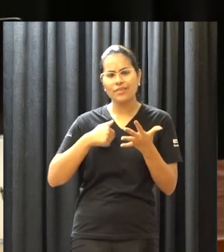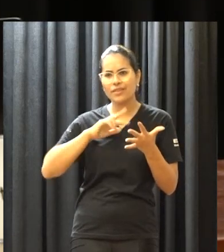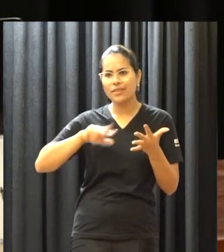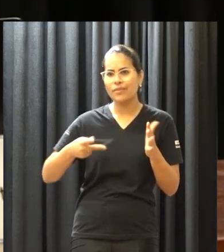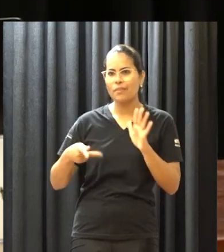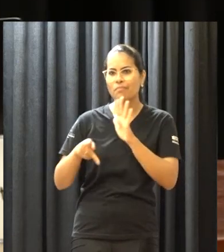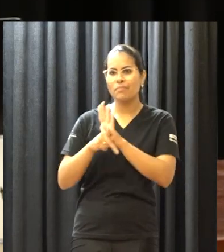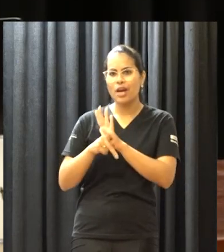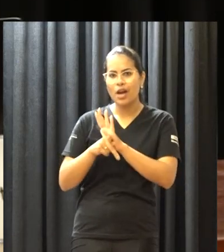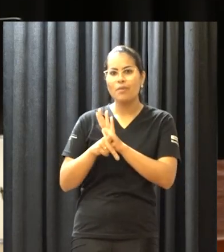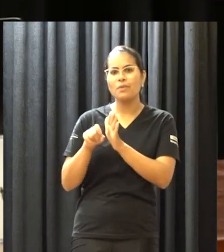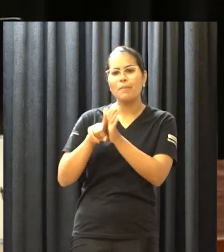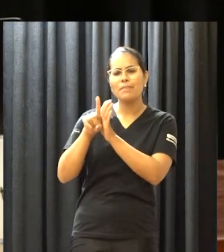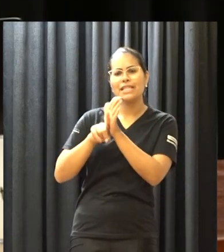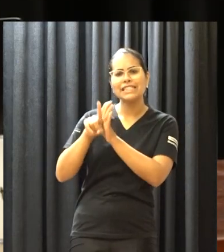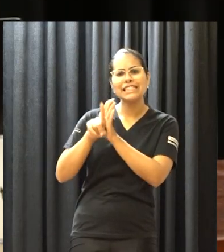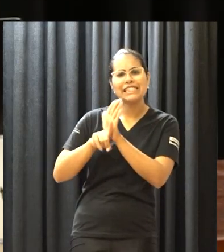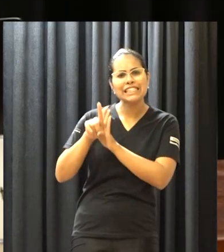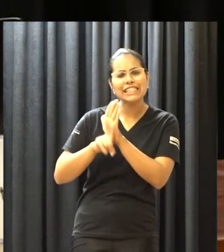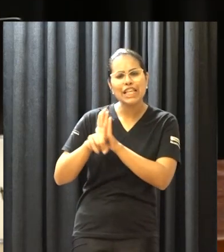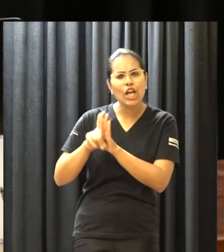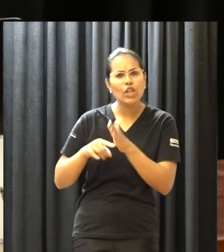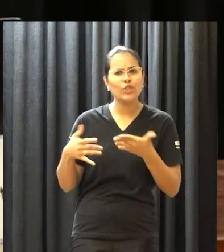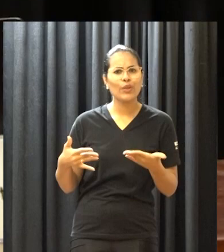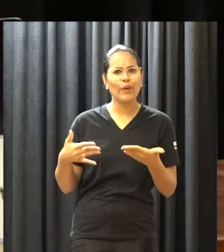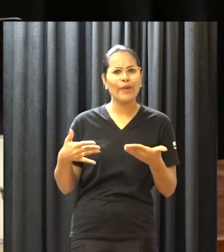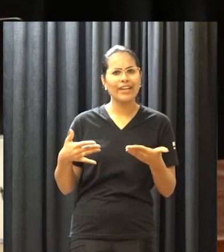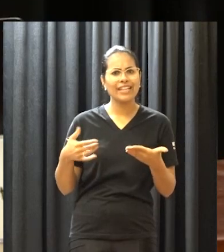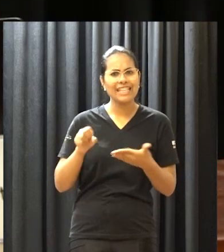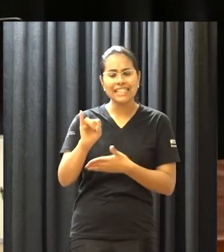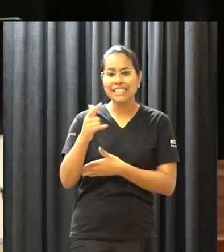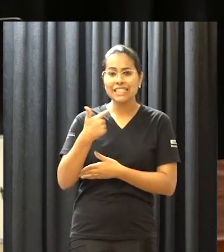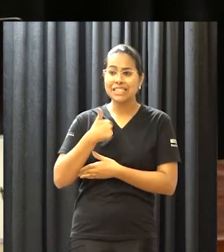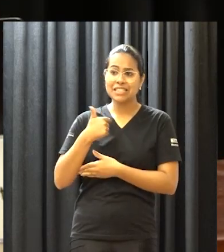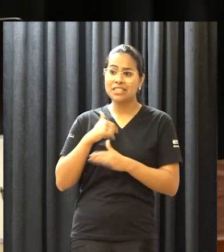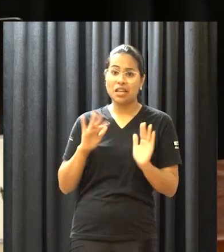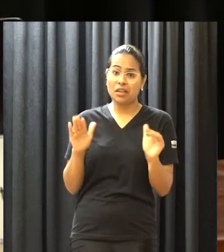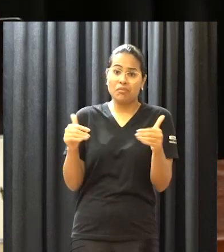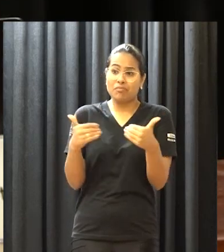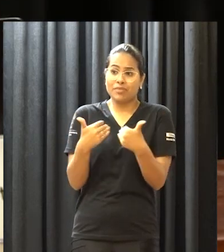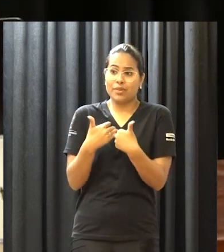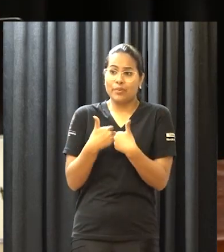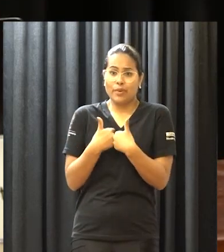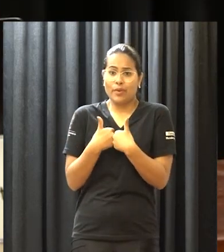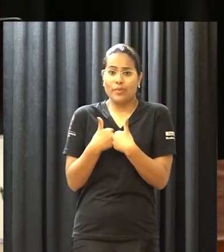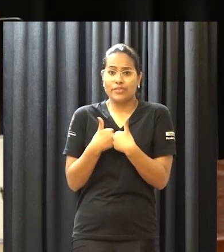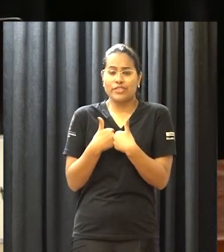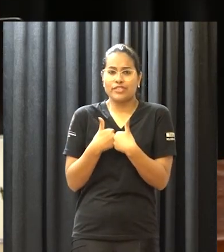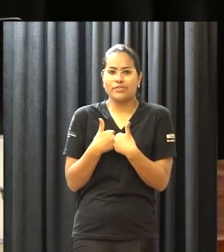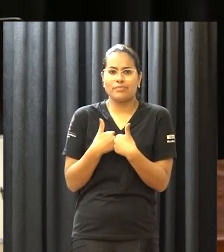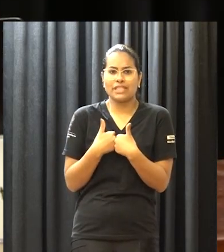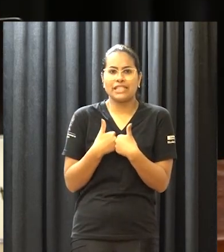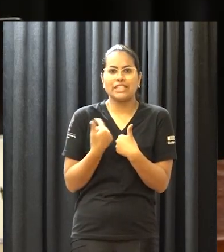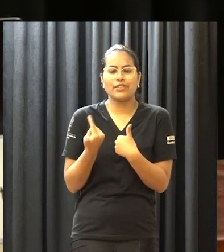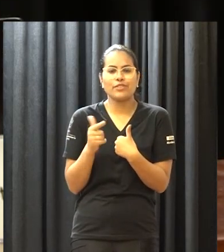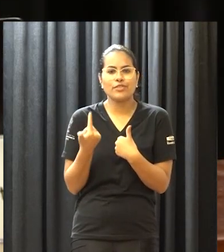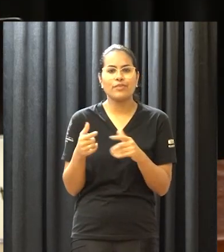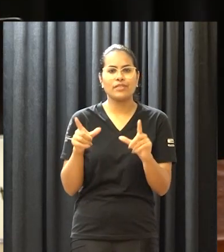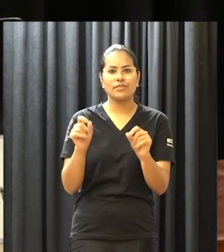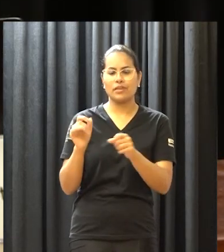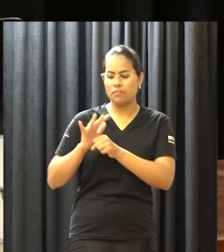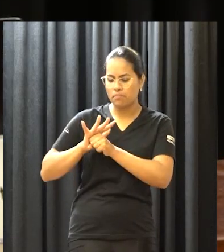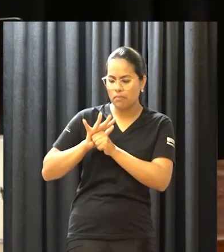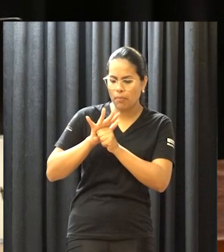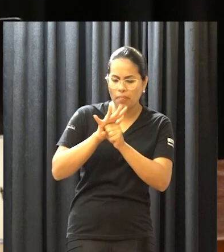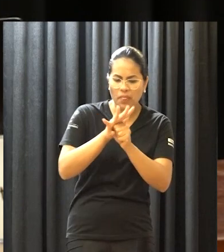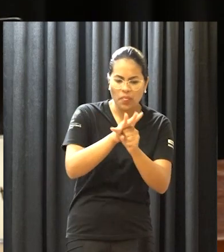pesquisadora do campo dos estudos da deficiência se eu não fosse uma mulher autista e não tivesse passado por inúmeras opressões